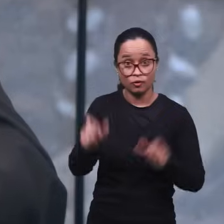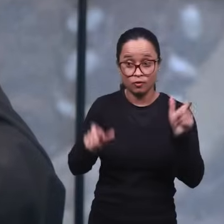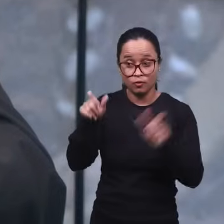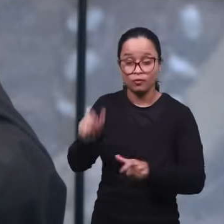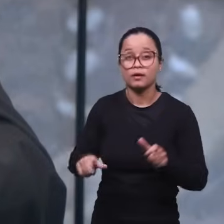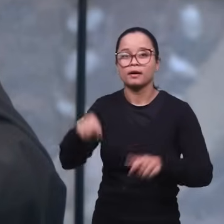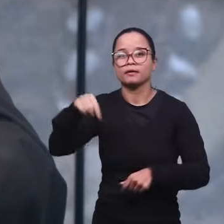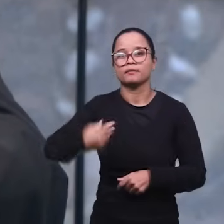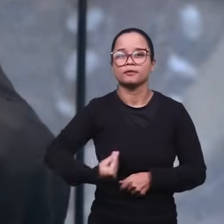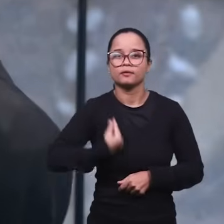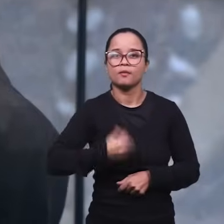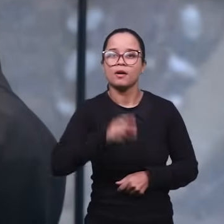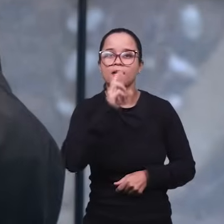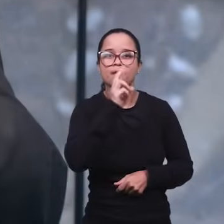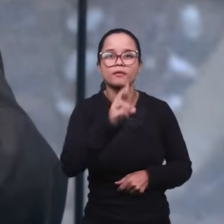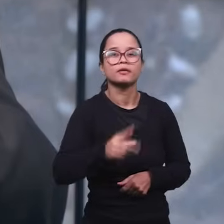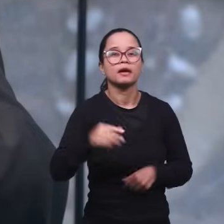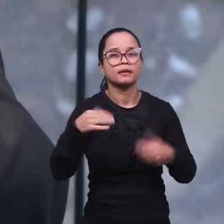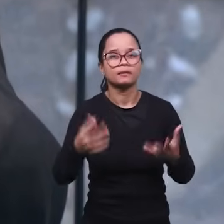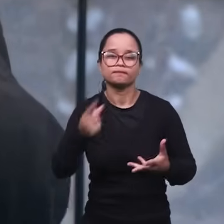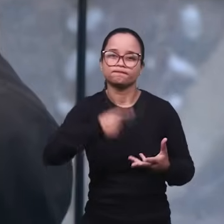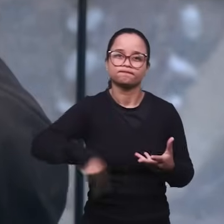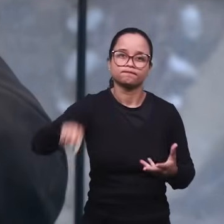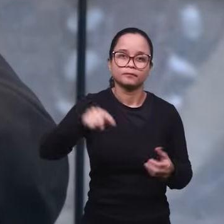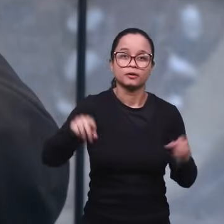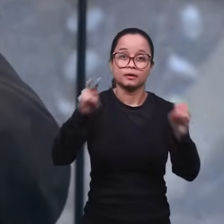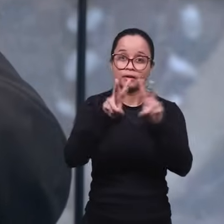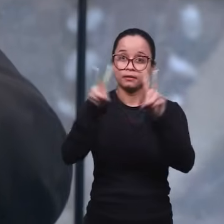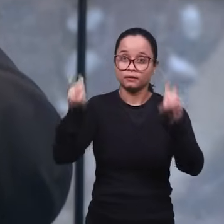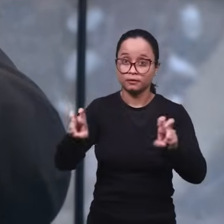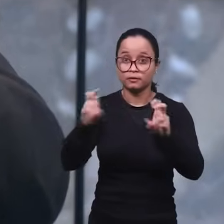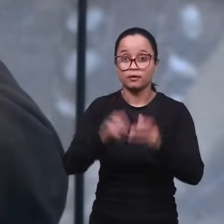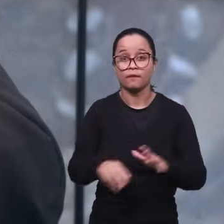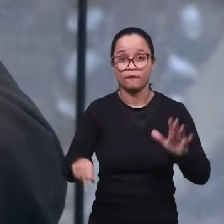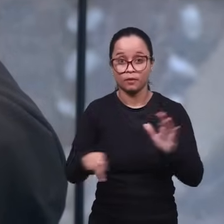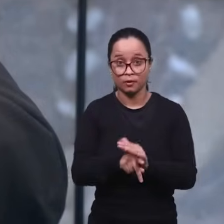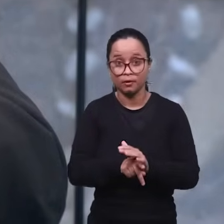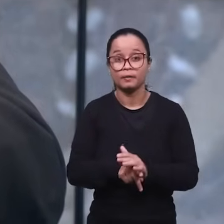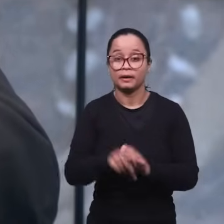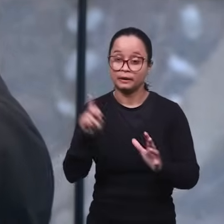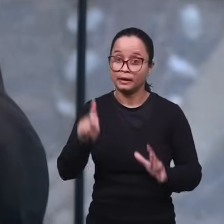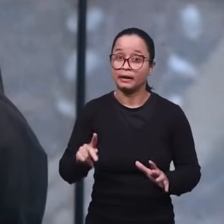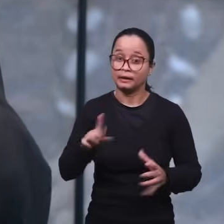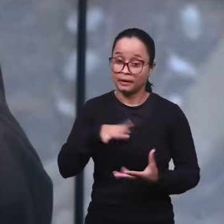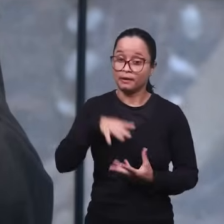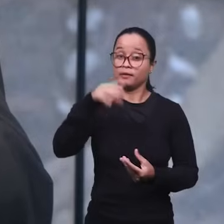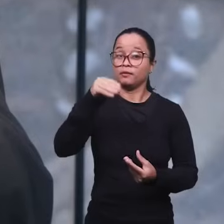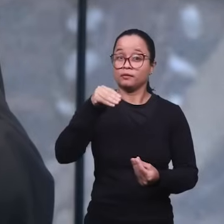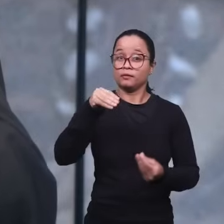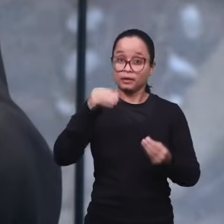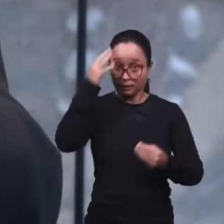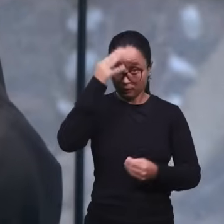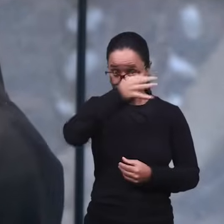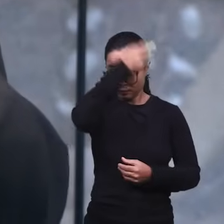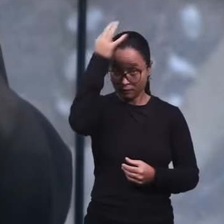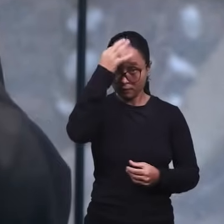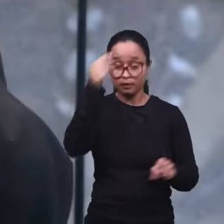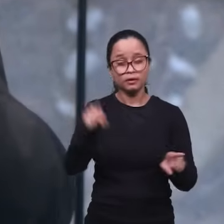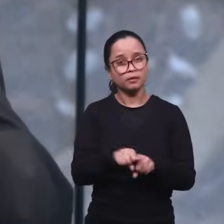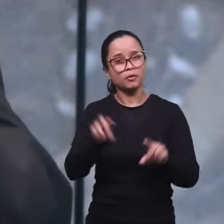que vêm aqui para responder. E nós tratamos aqui tanto de temas de ordem espiritual, quanto também de temas